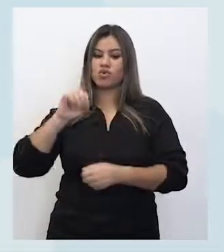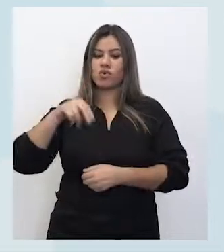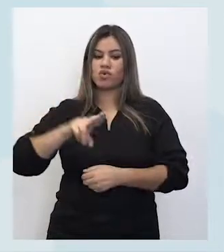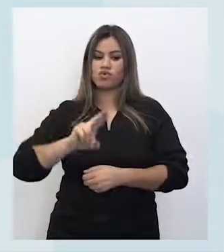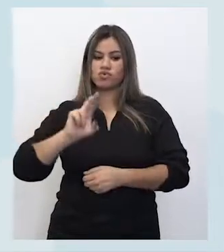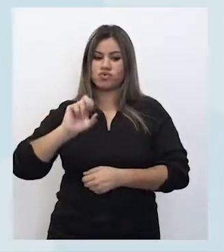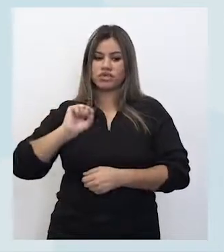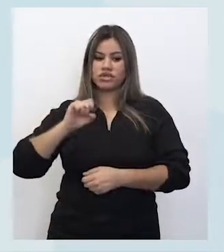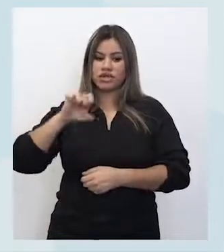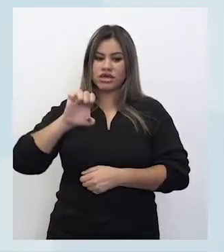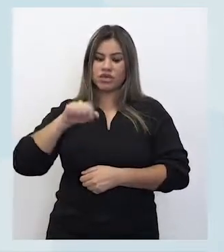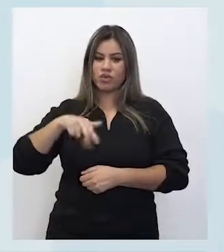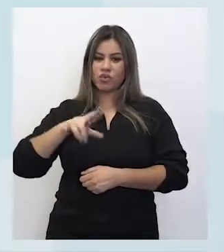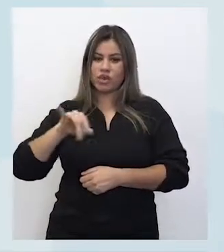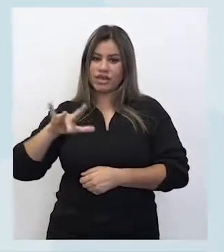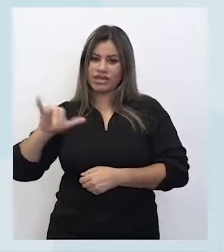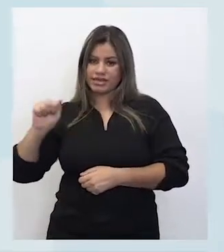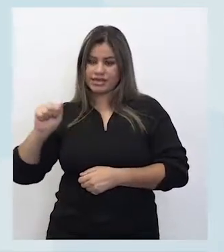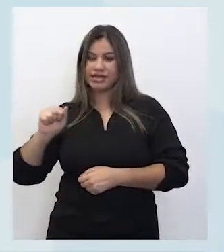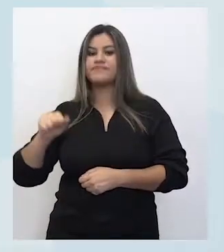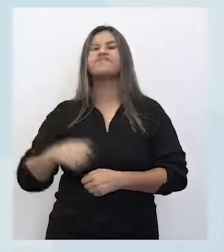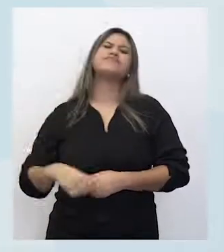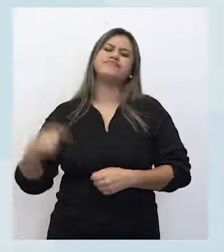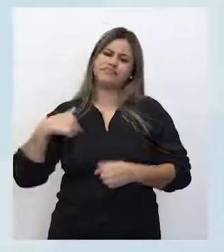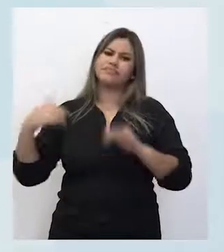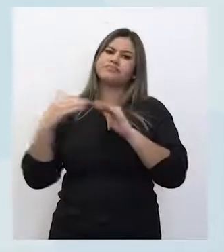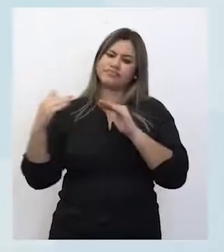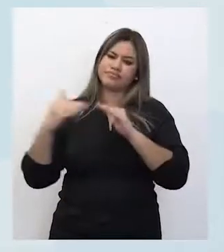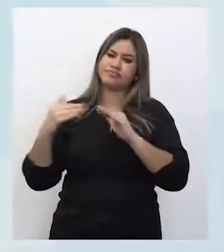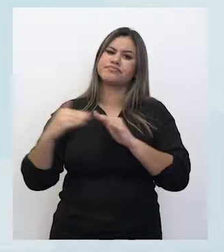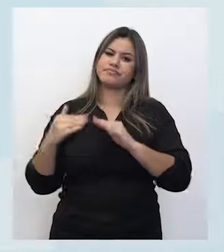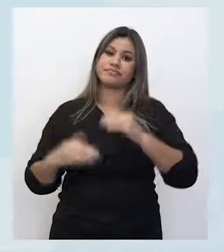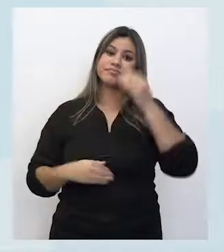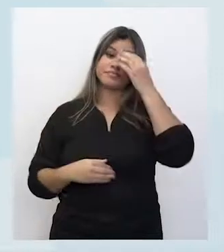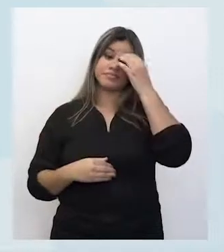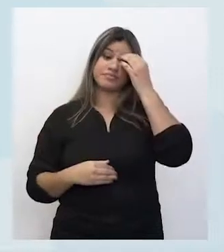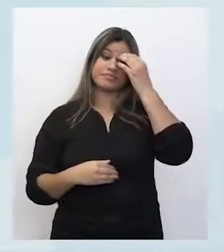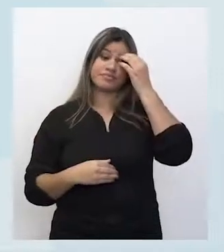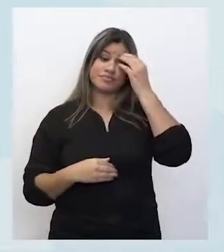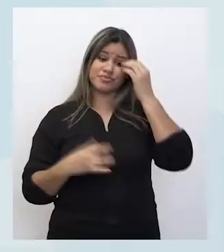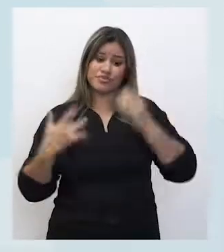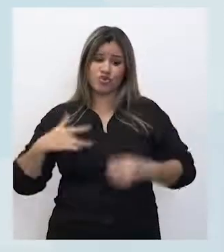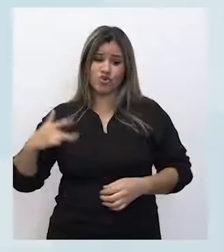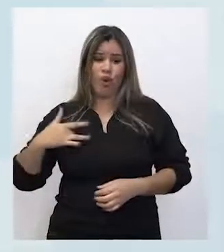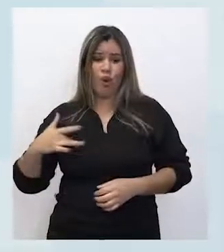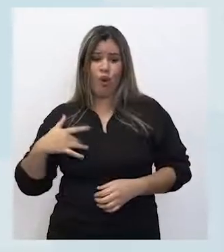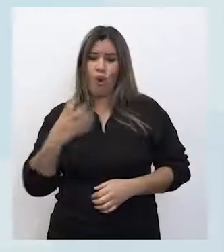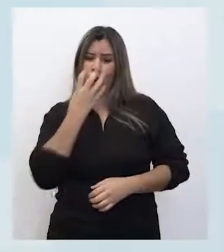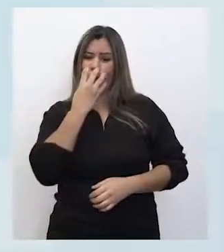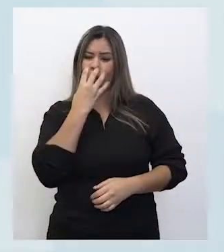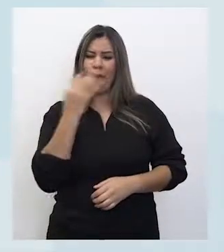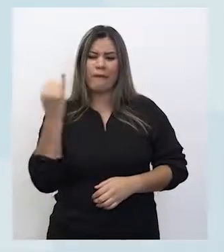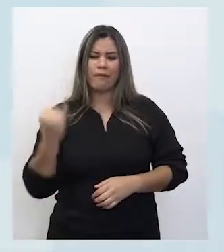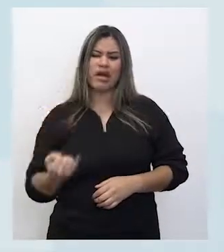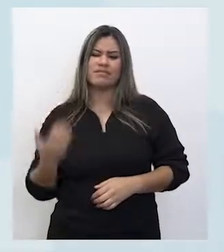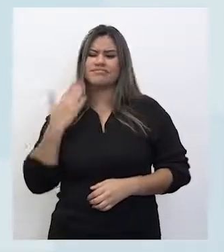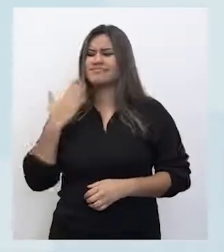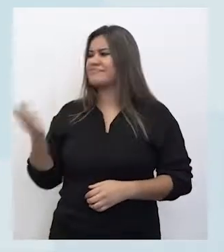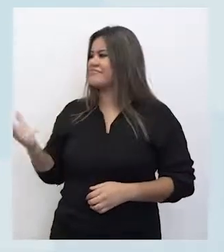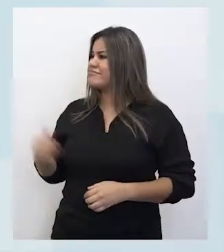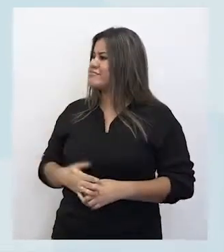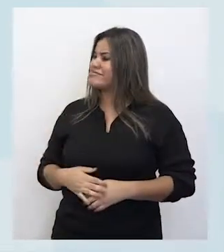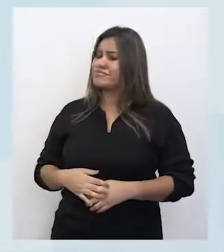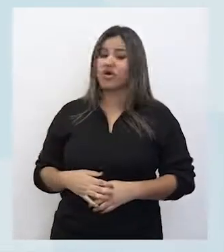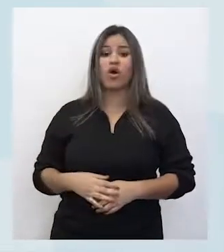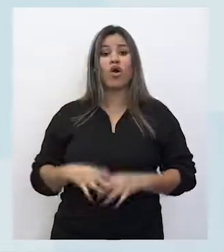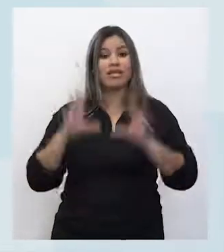Para você também é consequência, Ed? Para mim também é consequência. É verdade. Tadinho o cachorro ali, olha só. A gente tem nessa imagem, esqueci de fazer